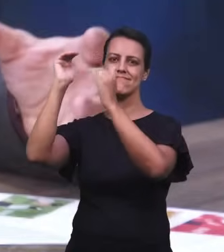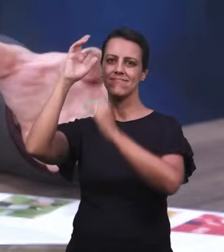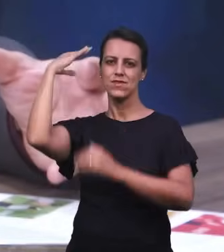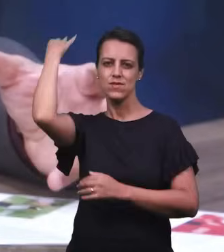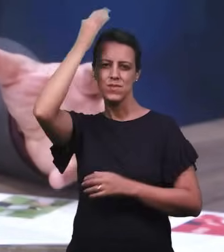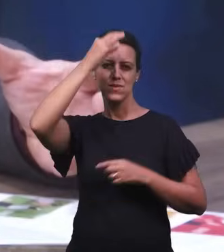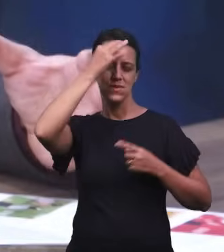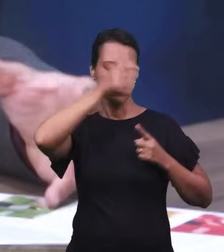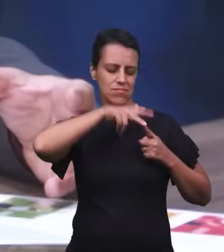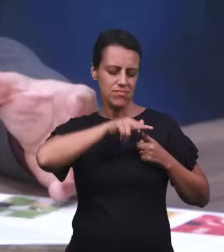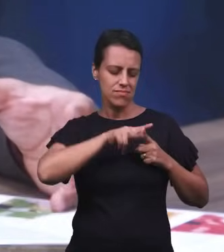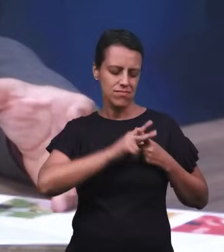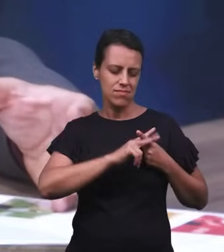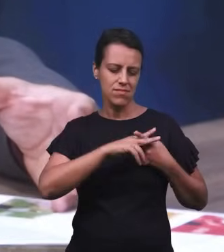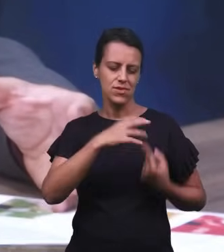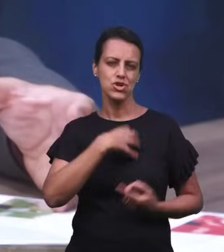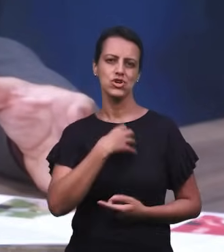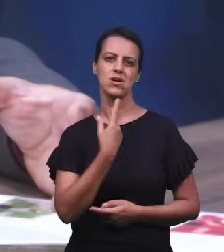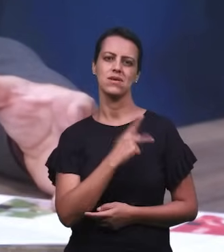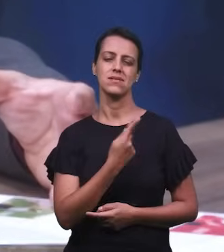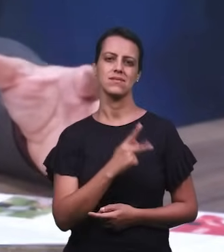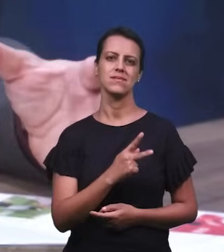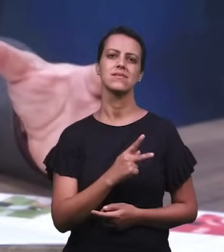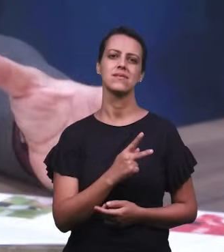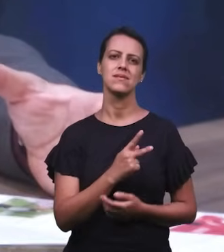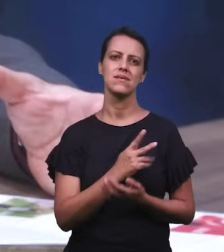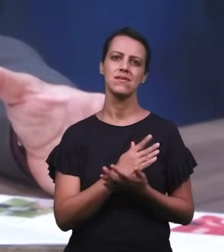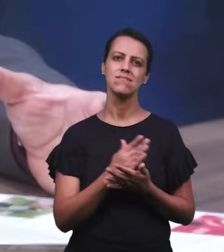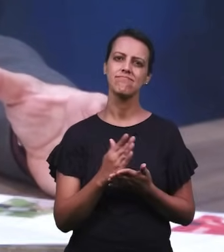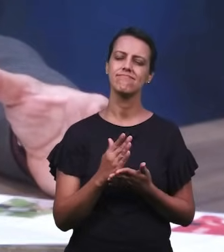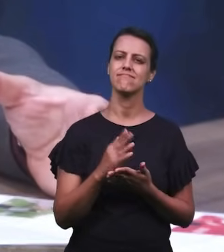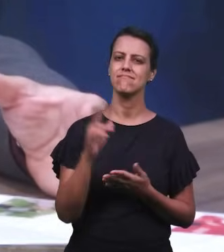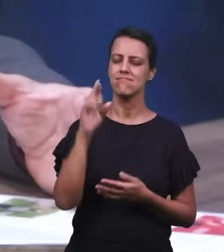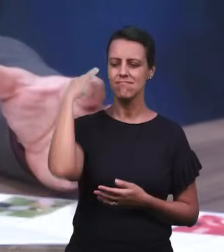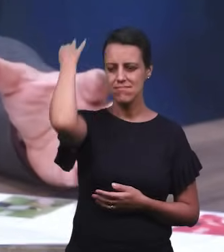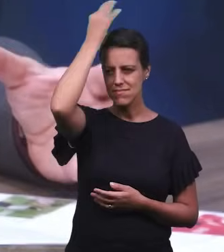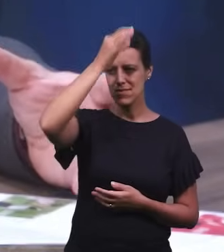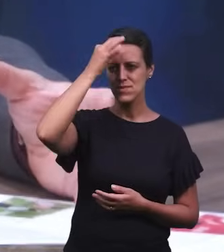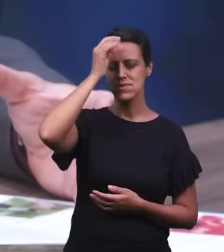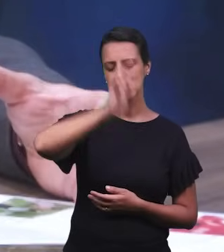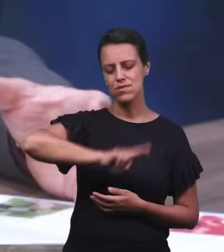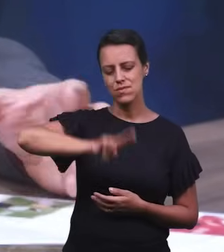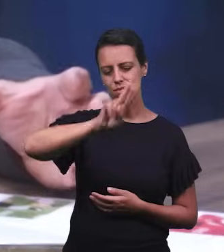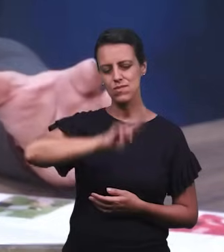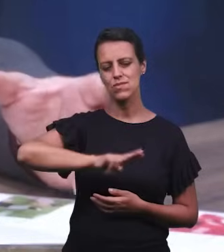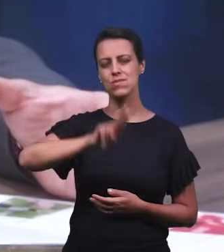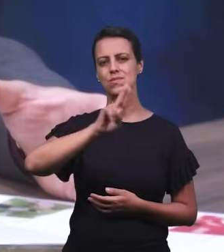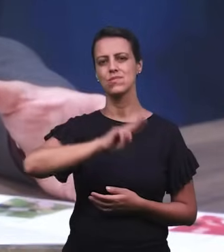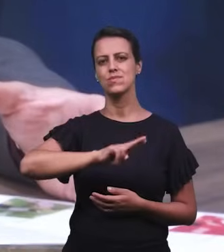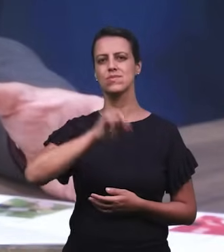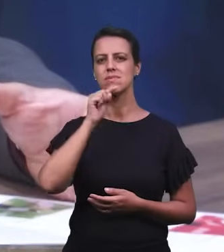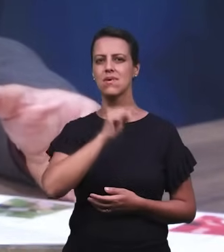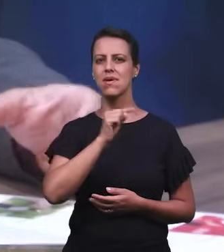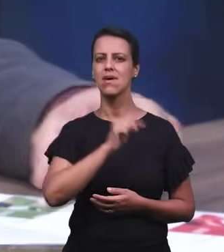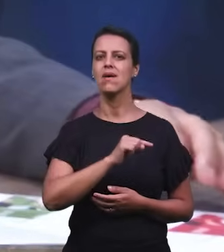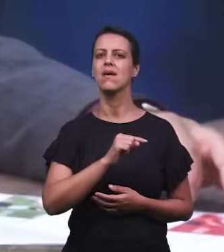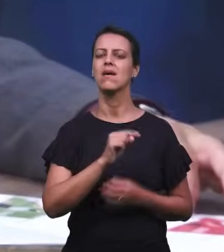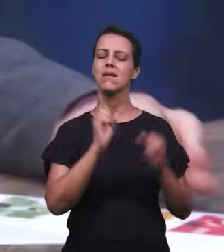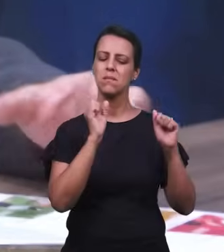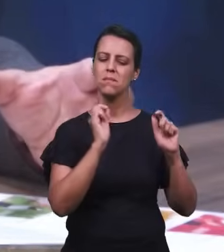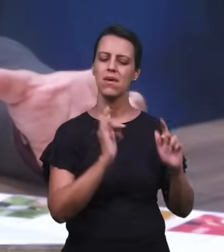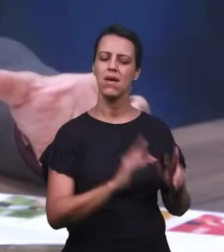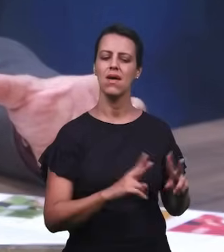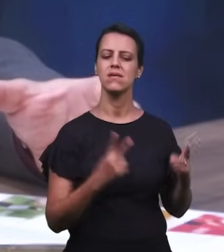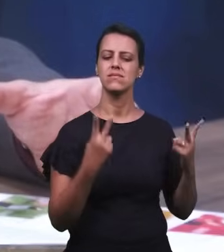temperamento moldado pelo Espírito Santo. Muito bom. Aí o Espírito Santo usa, e aí o Espírito Santo dá vitória, o Espírito Santo dá uma bênção, e usa